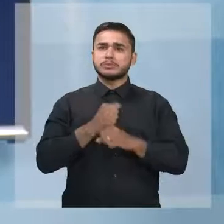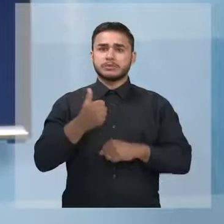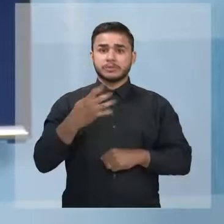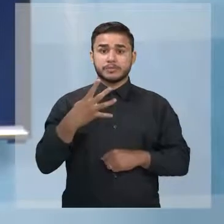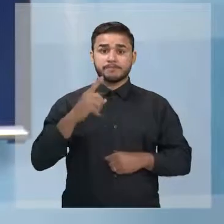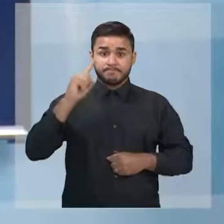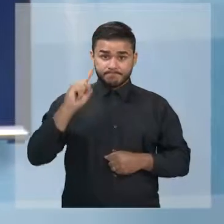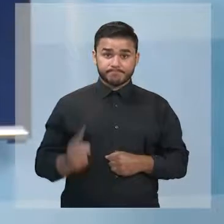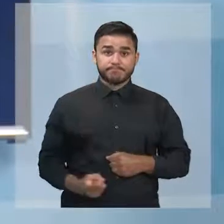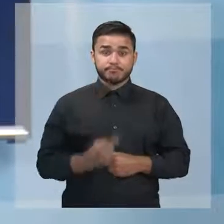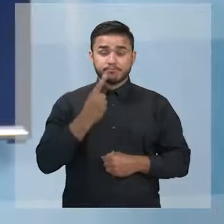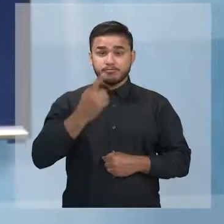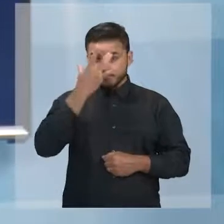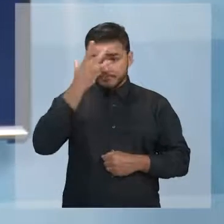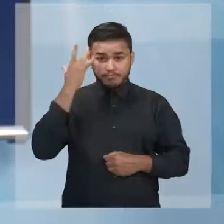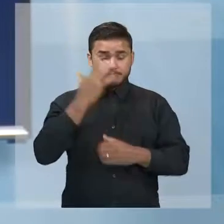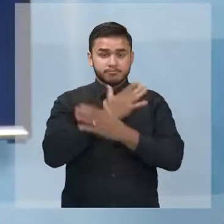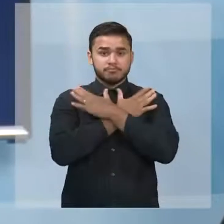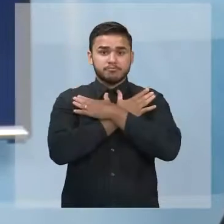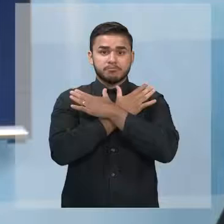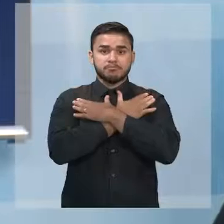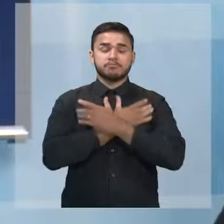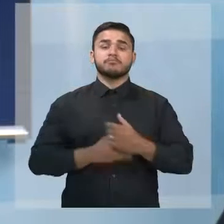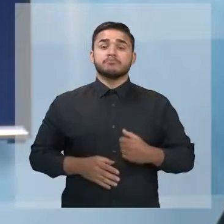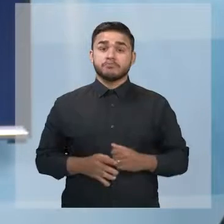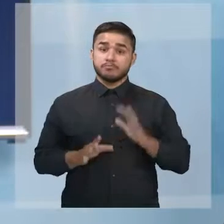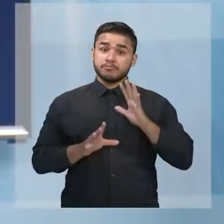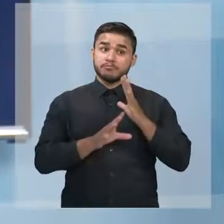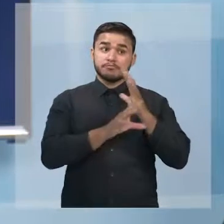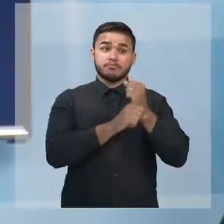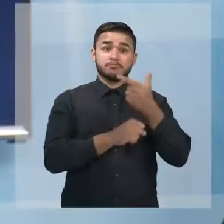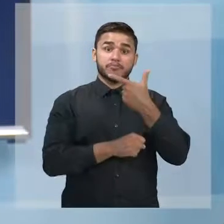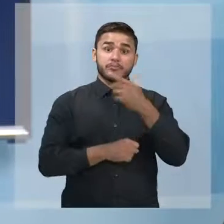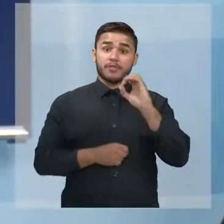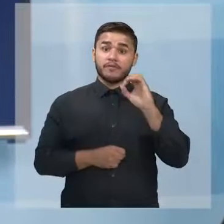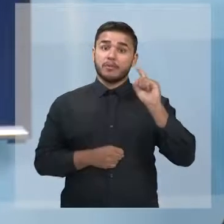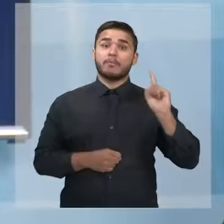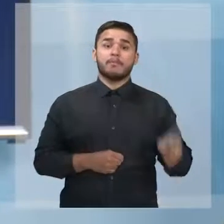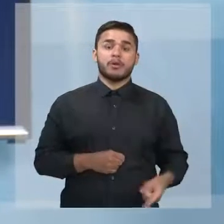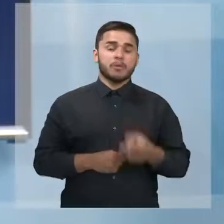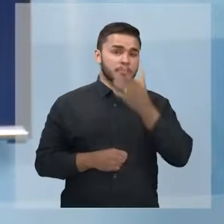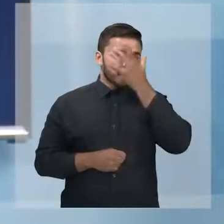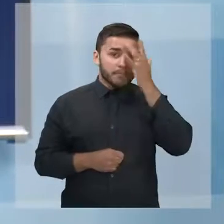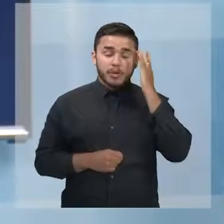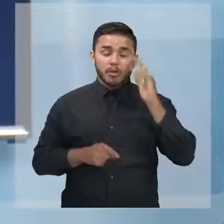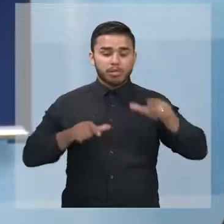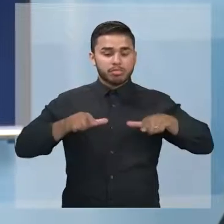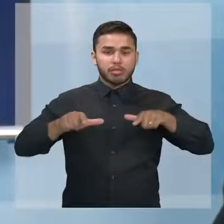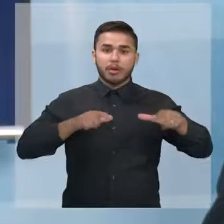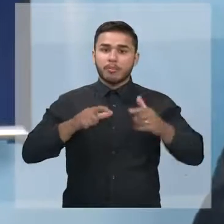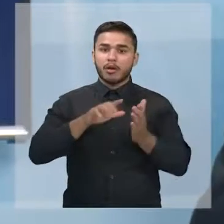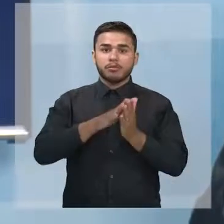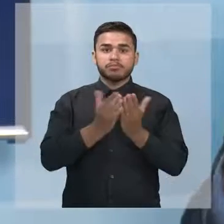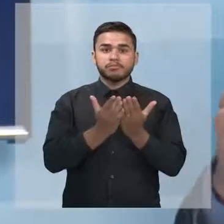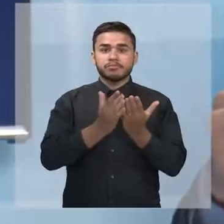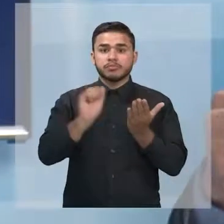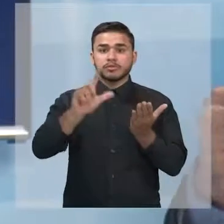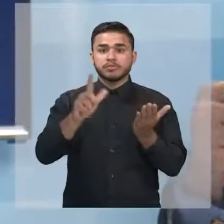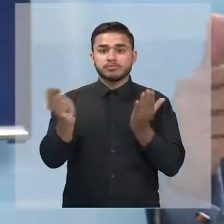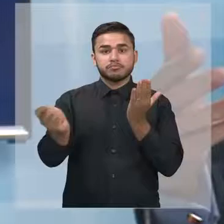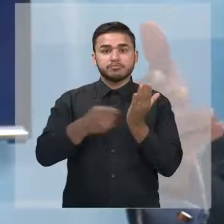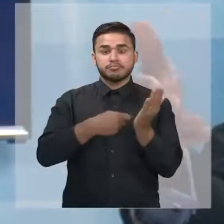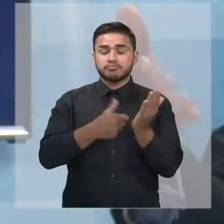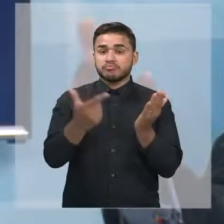isso oficiais, mais outros 20 milhões que vivem de economia informal, em que a regra é